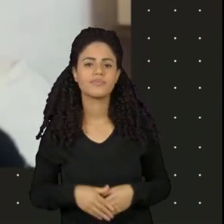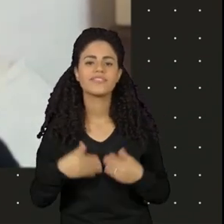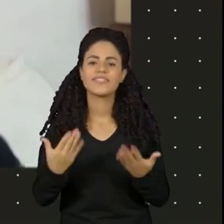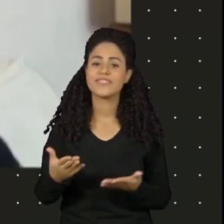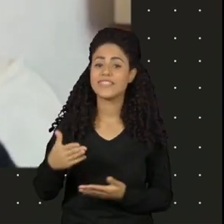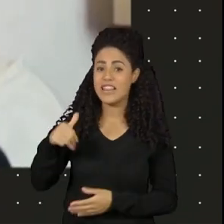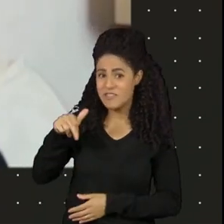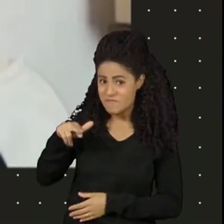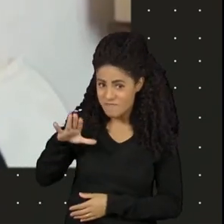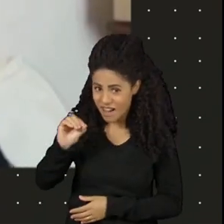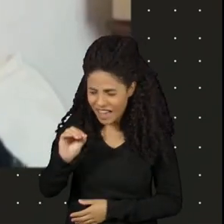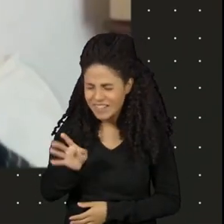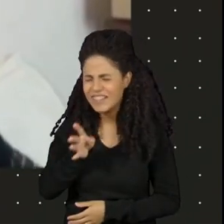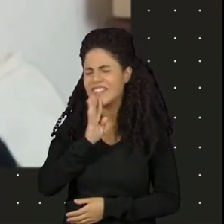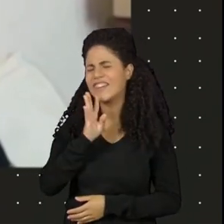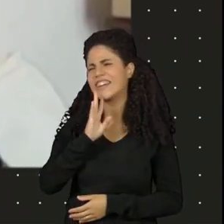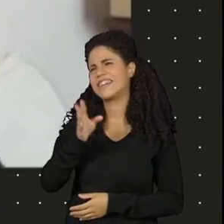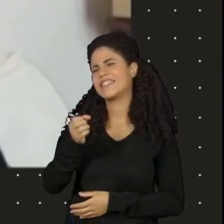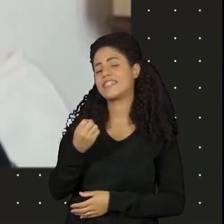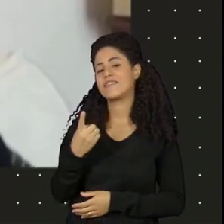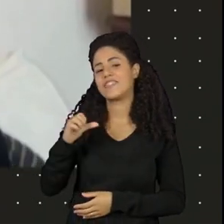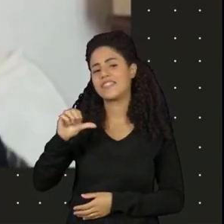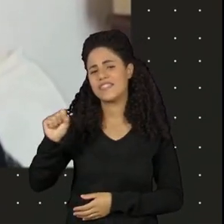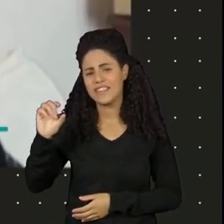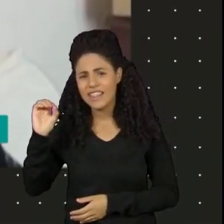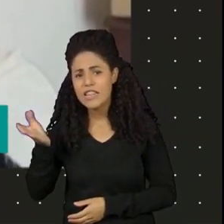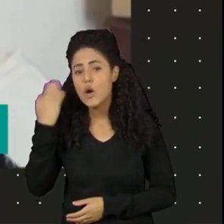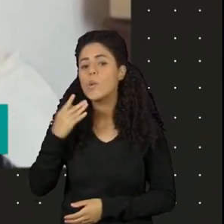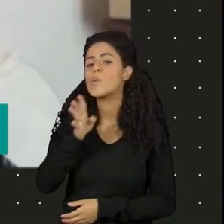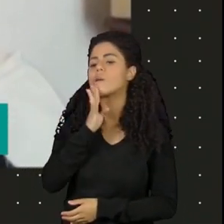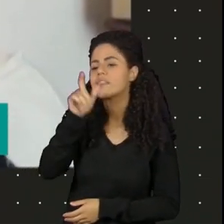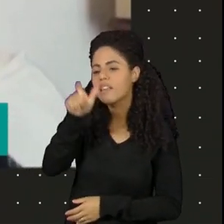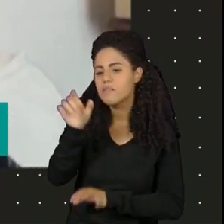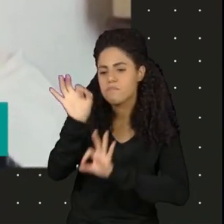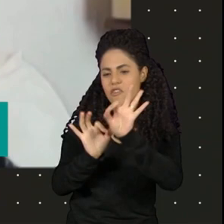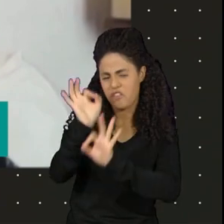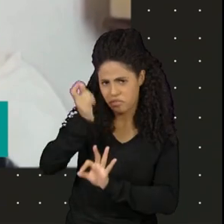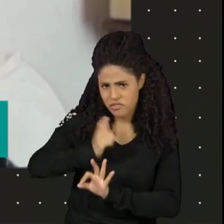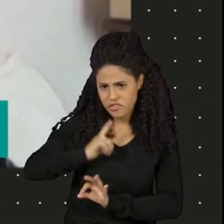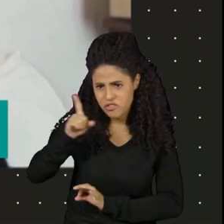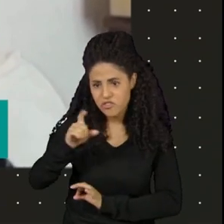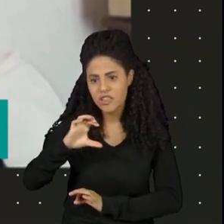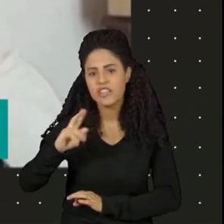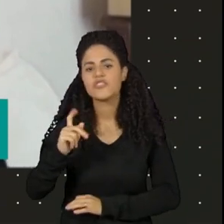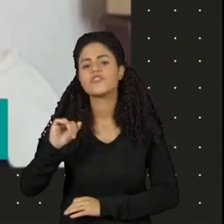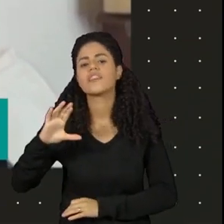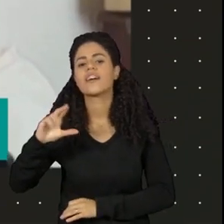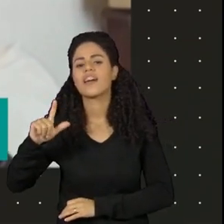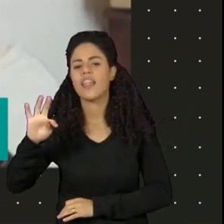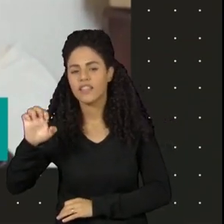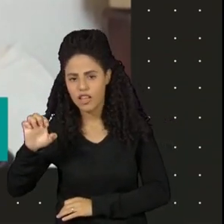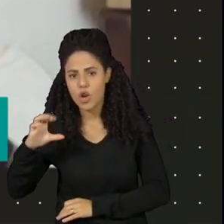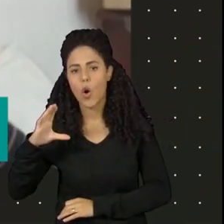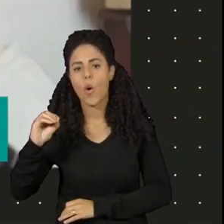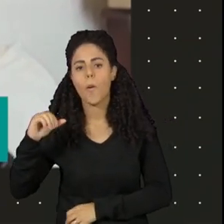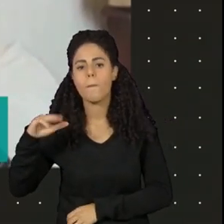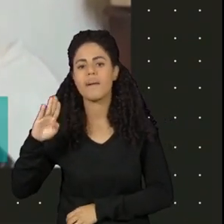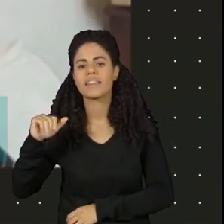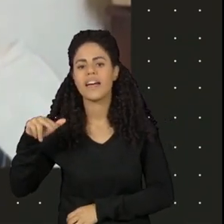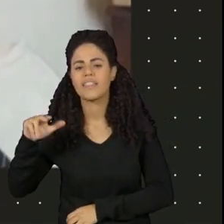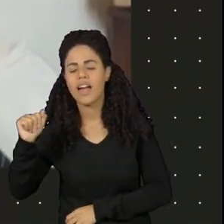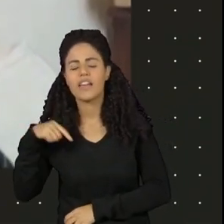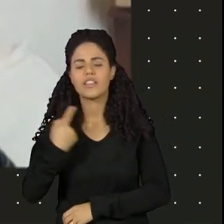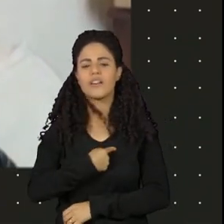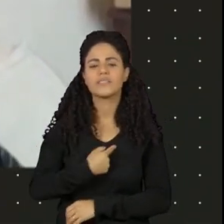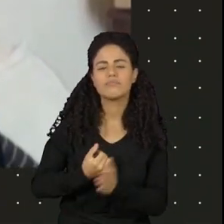Conheço. Na década de 80 a gente se conheceu, ele tinha um projeto, era o Chiclete com Banana, que era o nome do grupo. E a gente